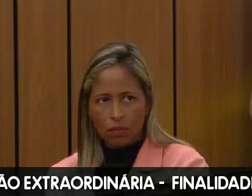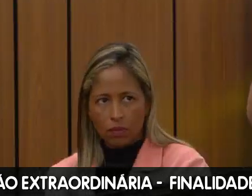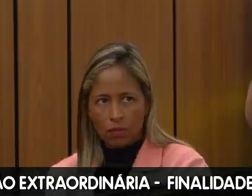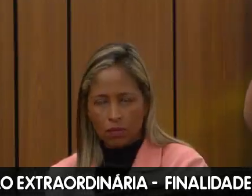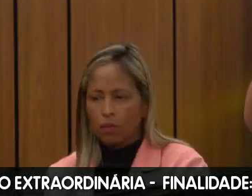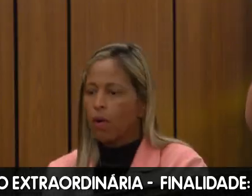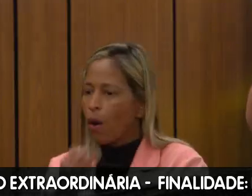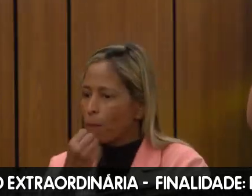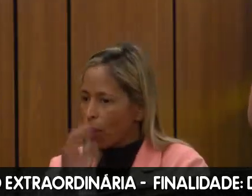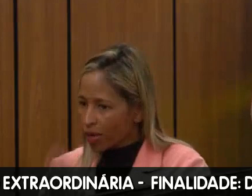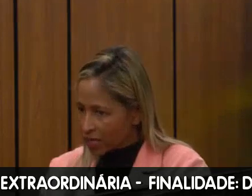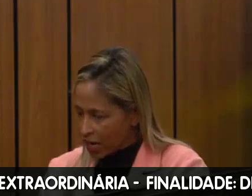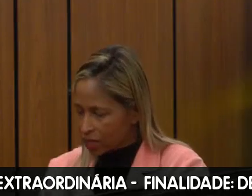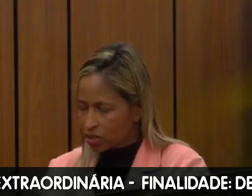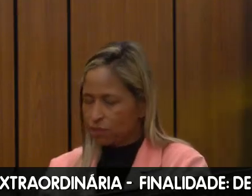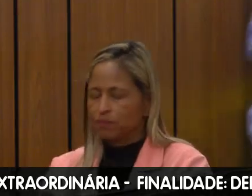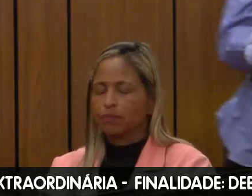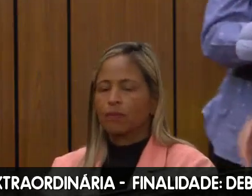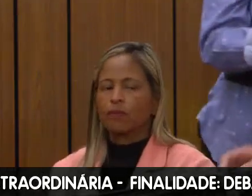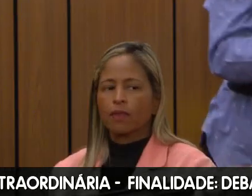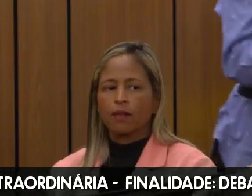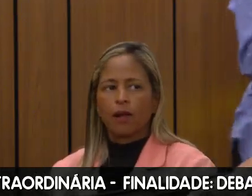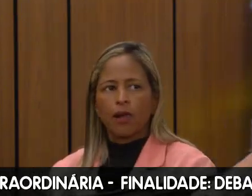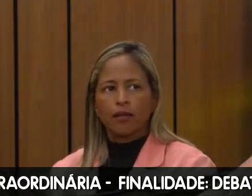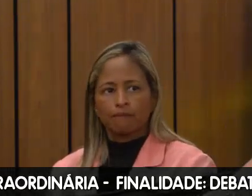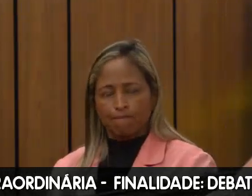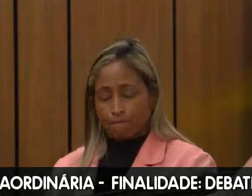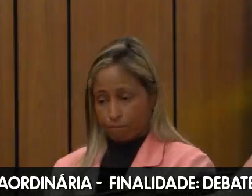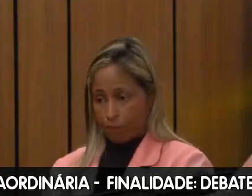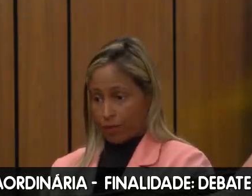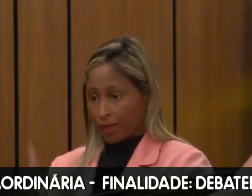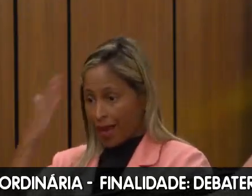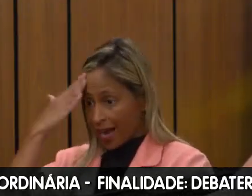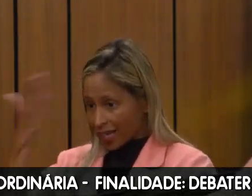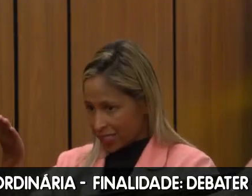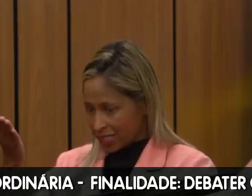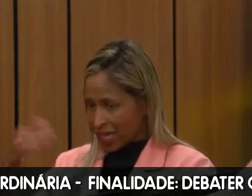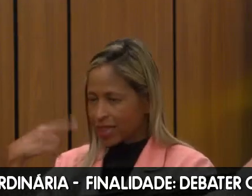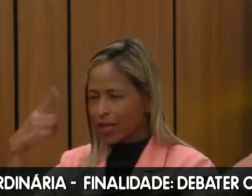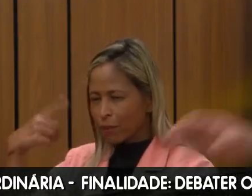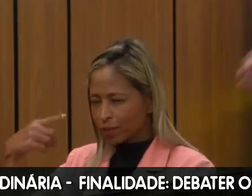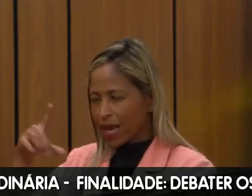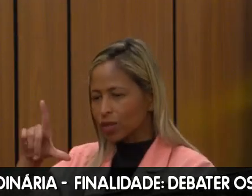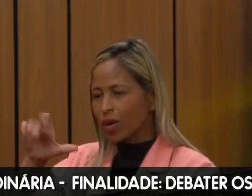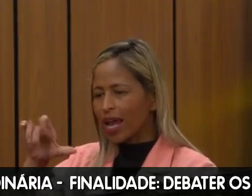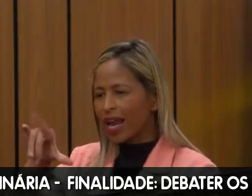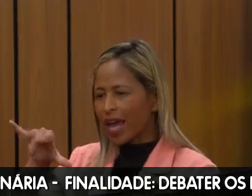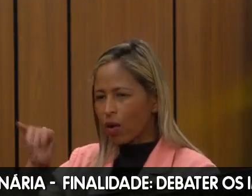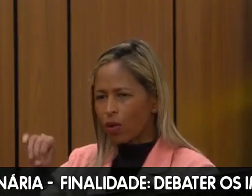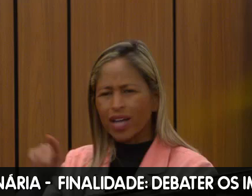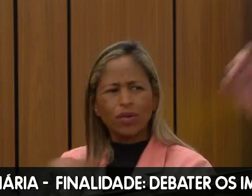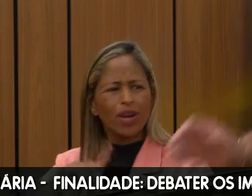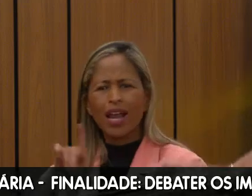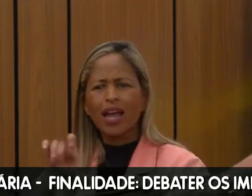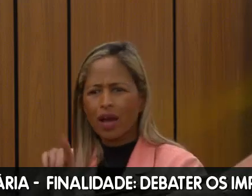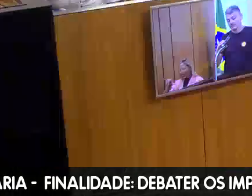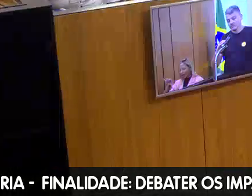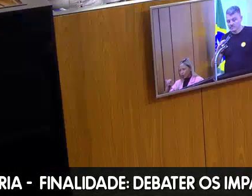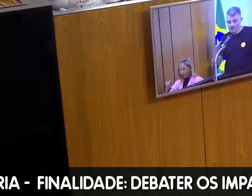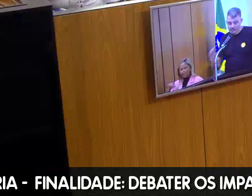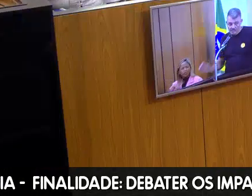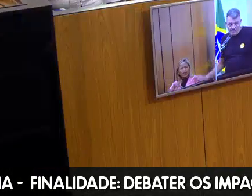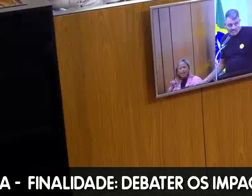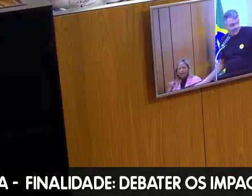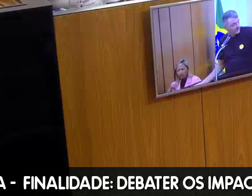Boa tarde a todos queria agradecer primeiro ao Deputado Leleco né as autoridades